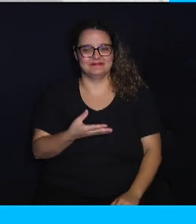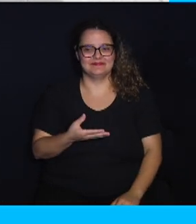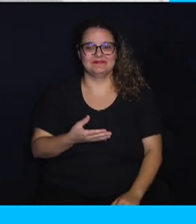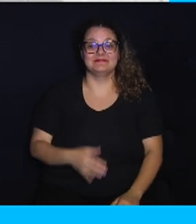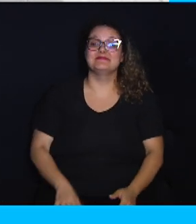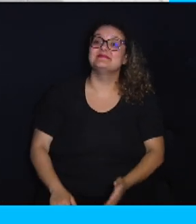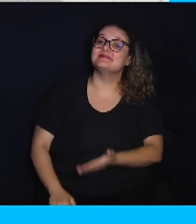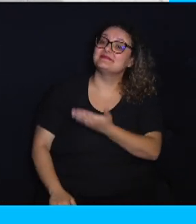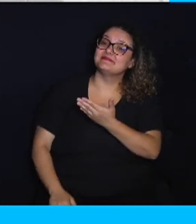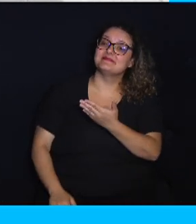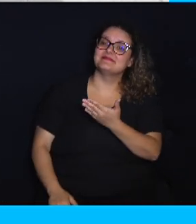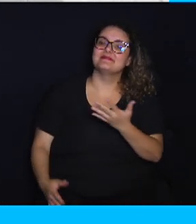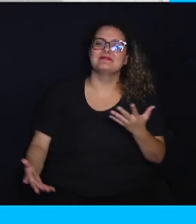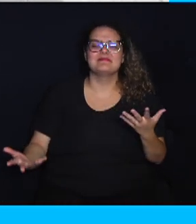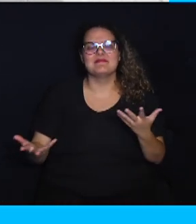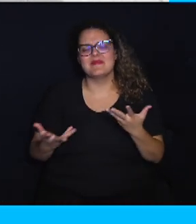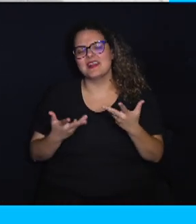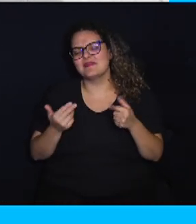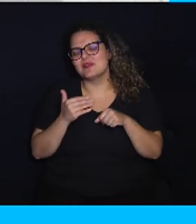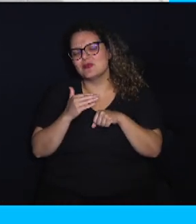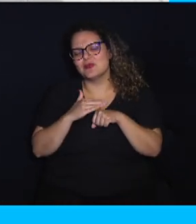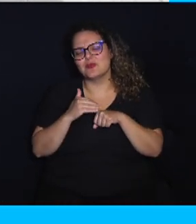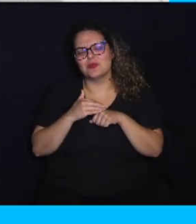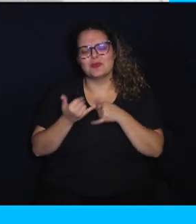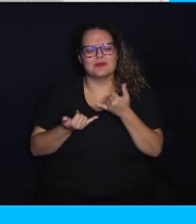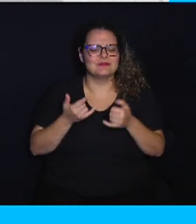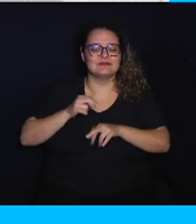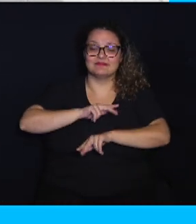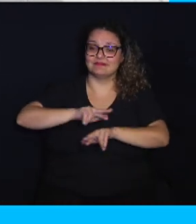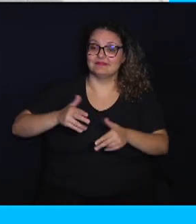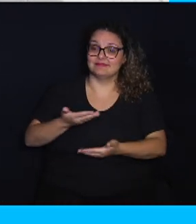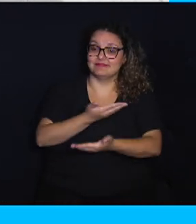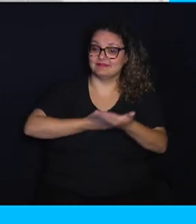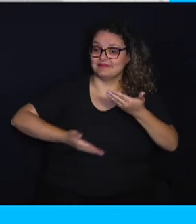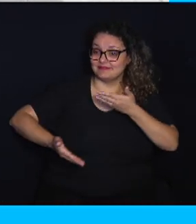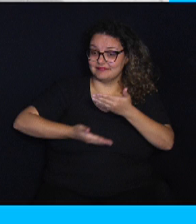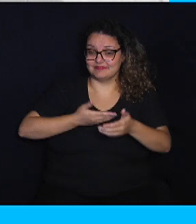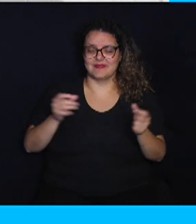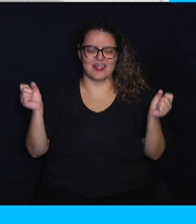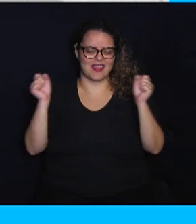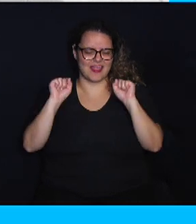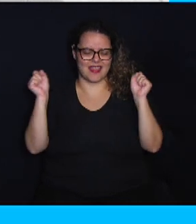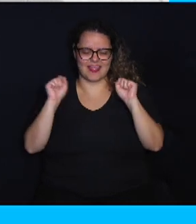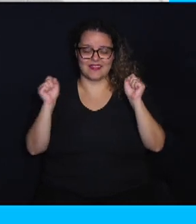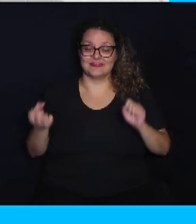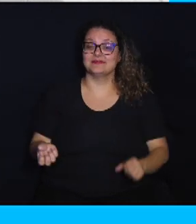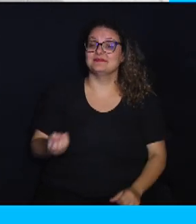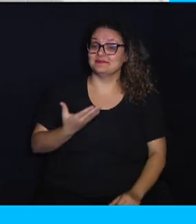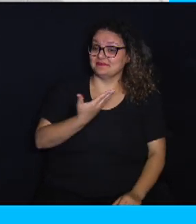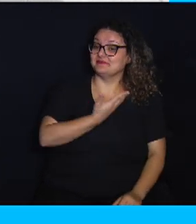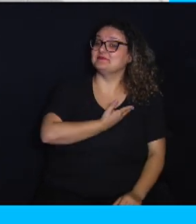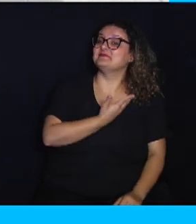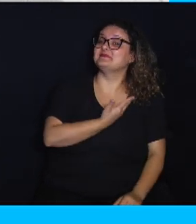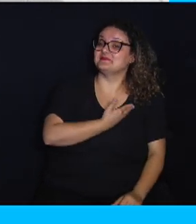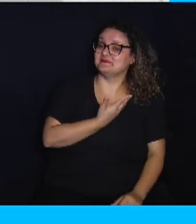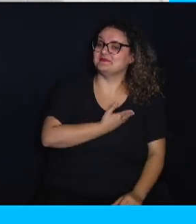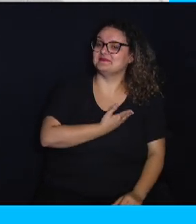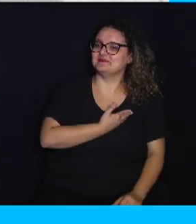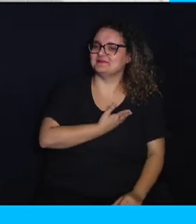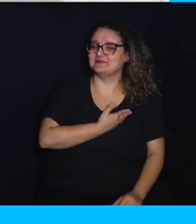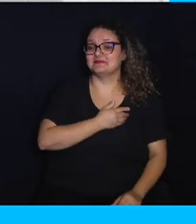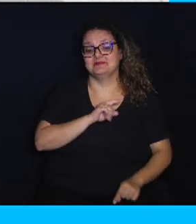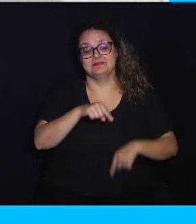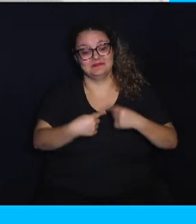é incrivelmente dócil, brincalhão e sociável. Adora fazer novos amigos, seja com